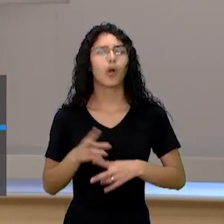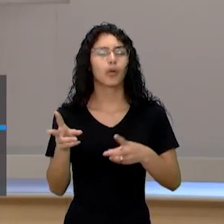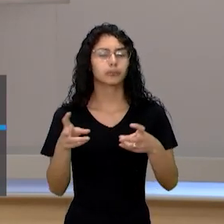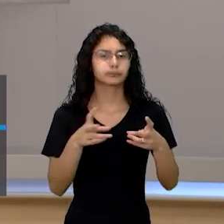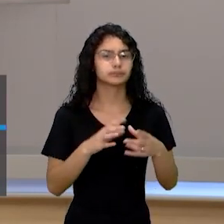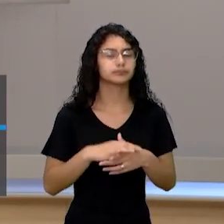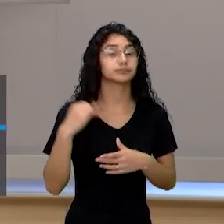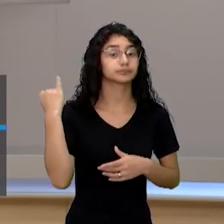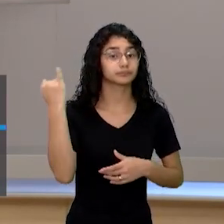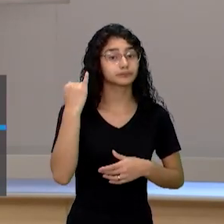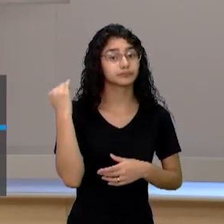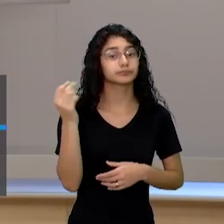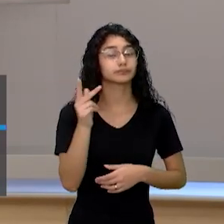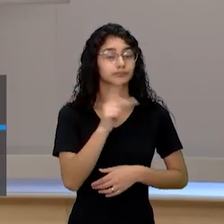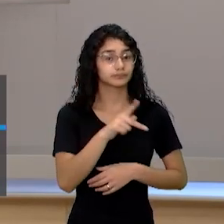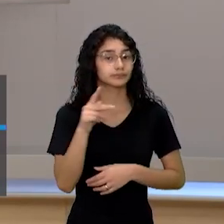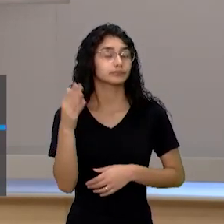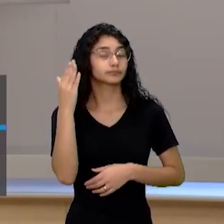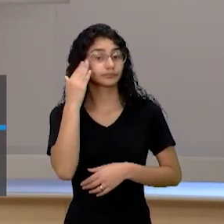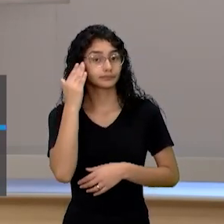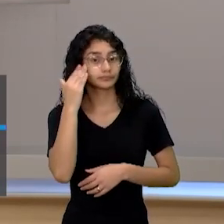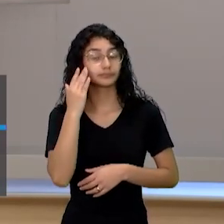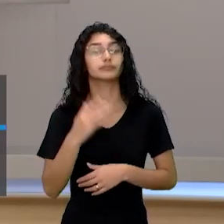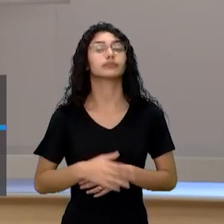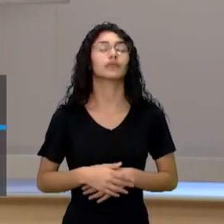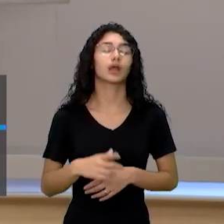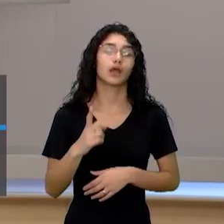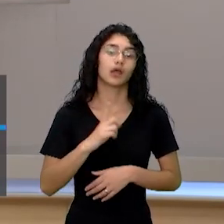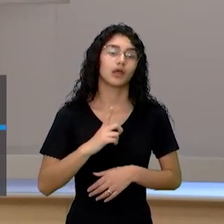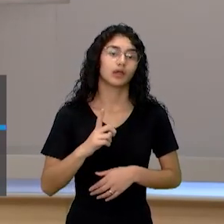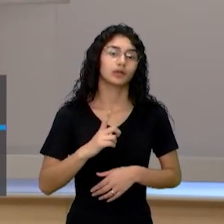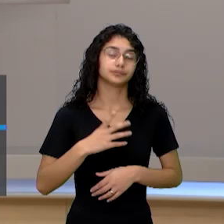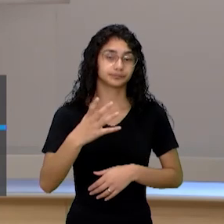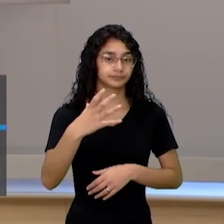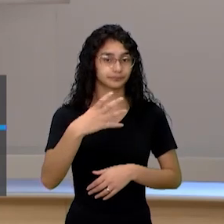importante também que os professores saibam que eles têm aí condições